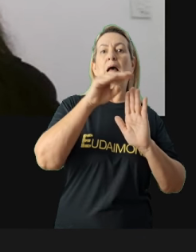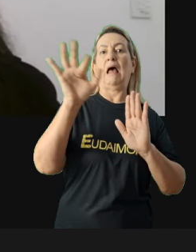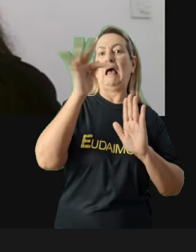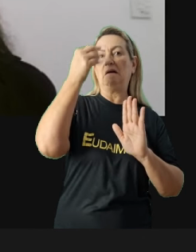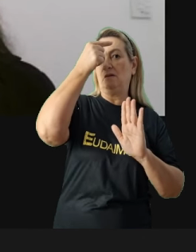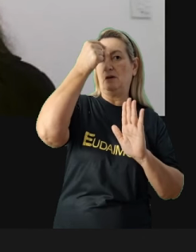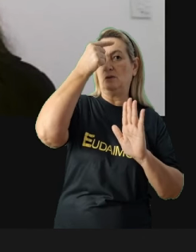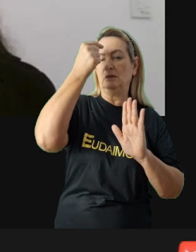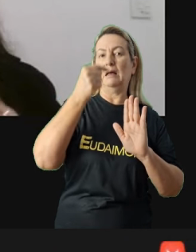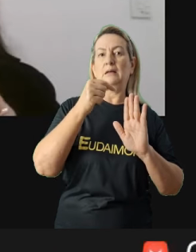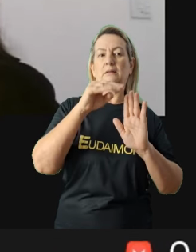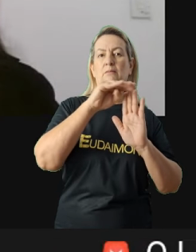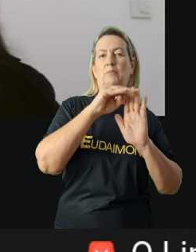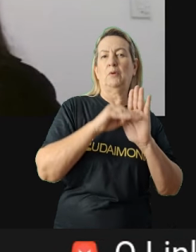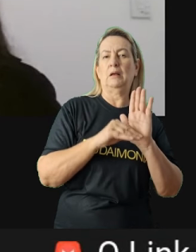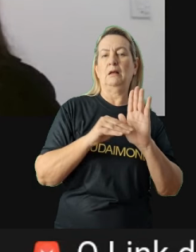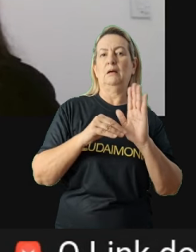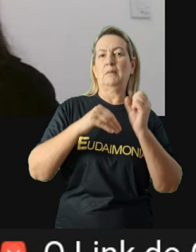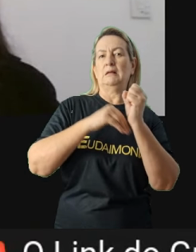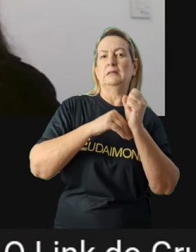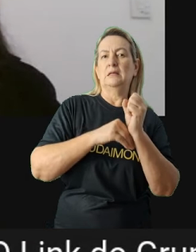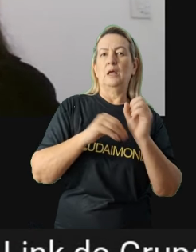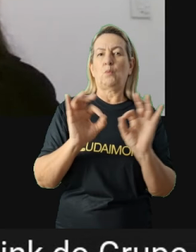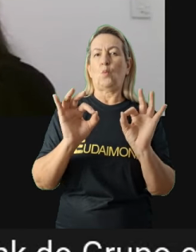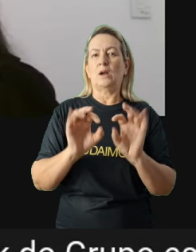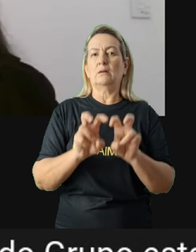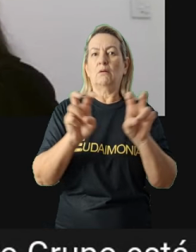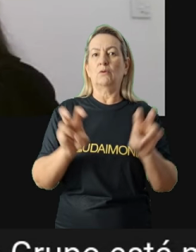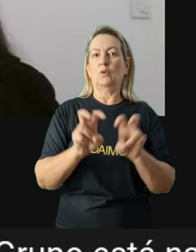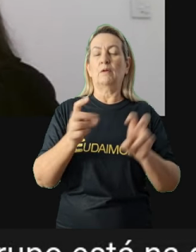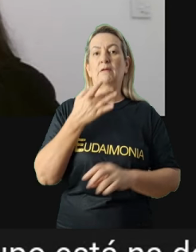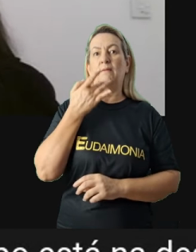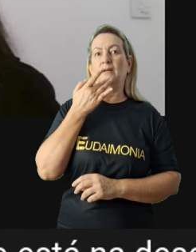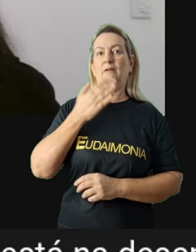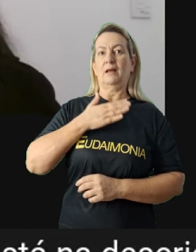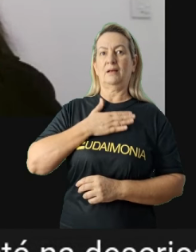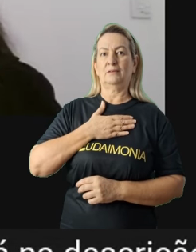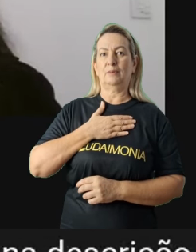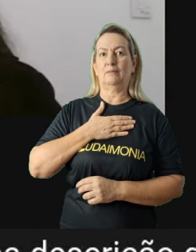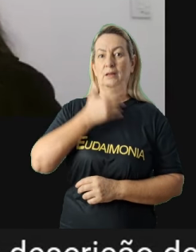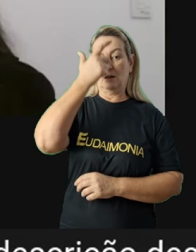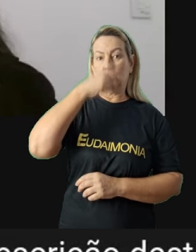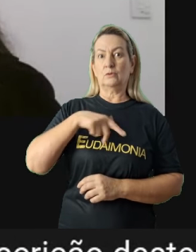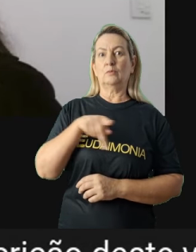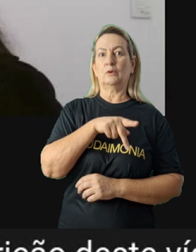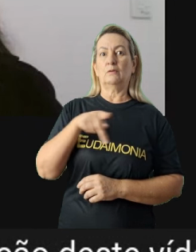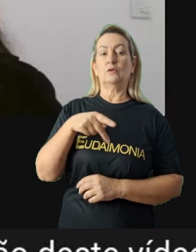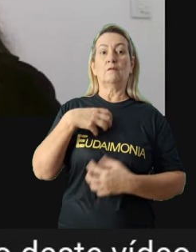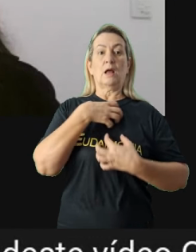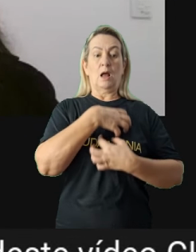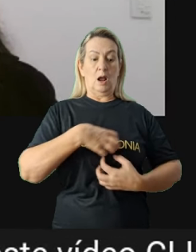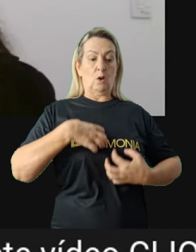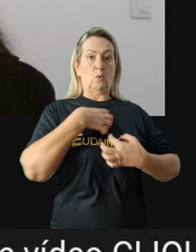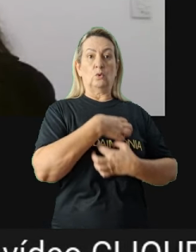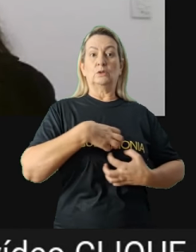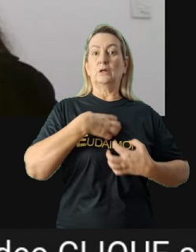use programas que não use senha no computador, que etc, etc.